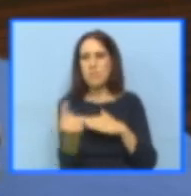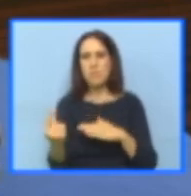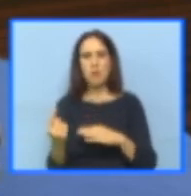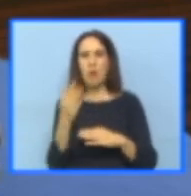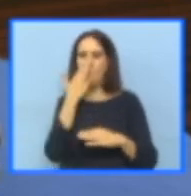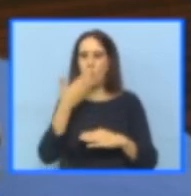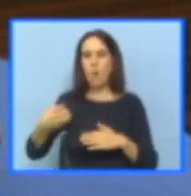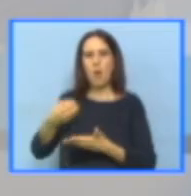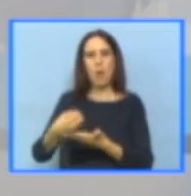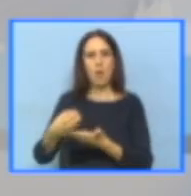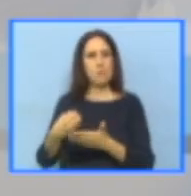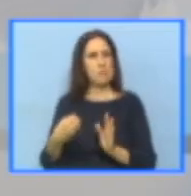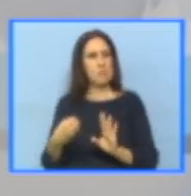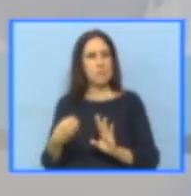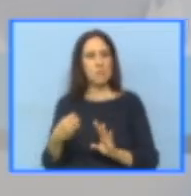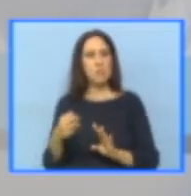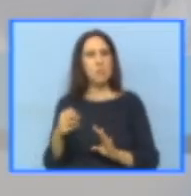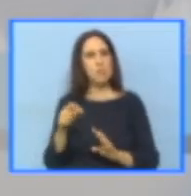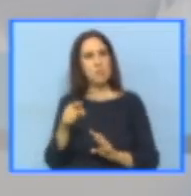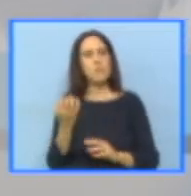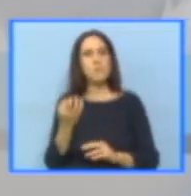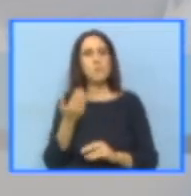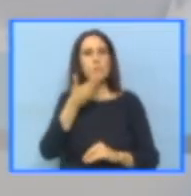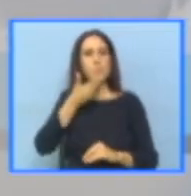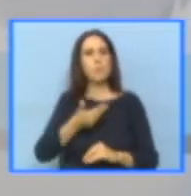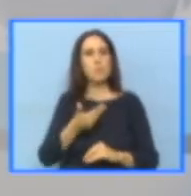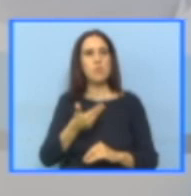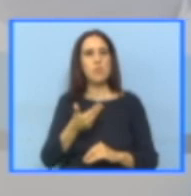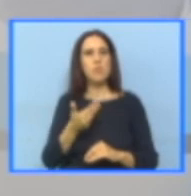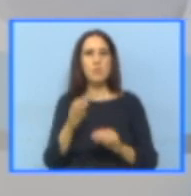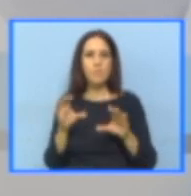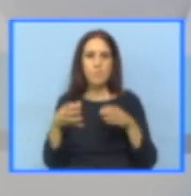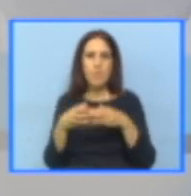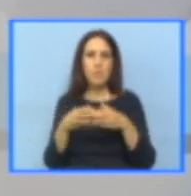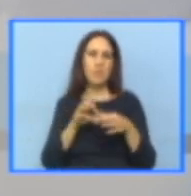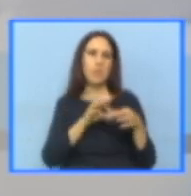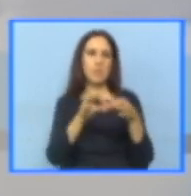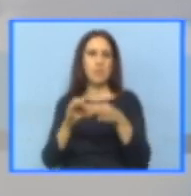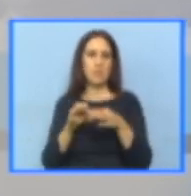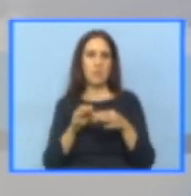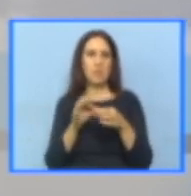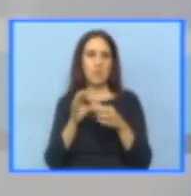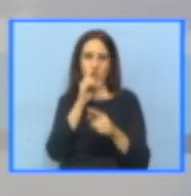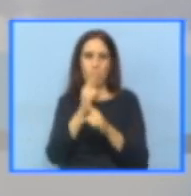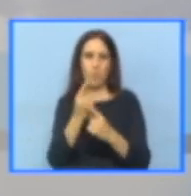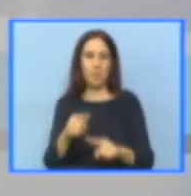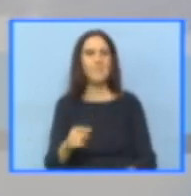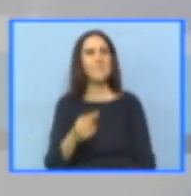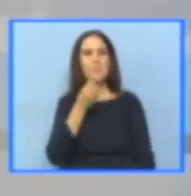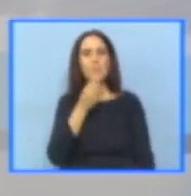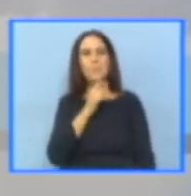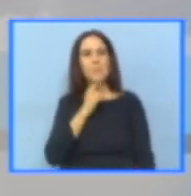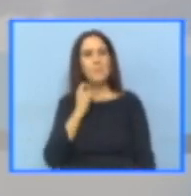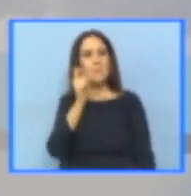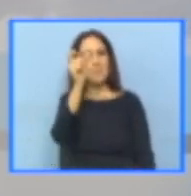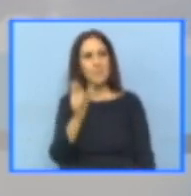outros não existissem. E isso é também uma experiência eclesial, uma experiência de comunhão. Muito bem, Padre José Manuel Pereira de Almeida, muito